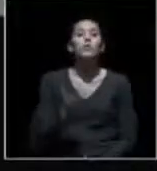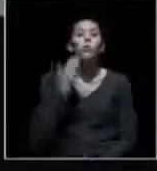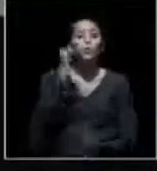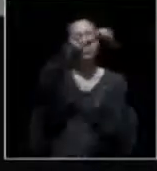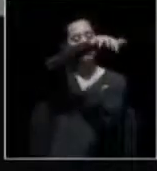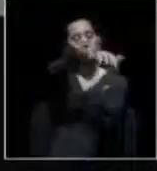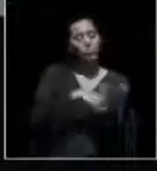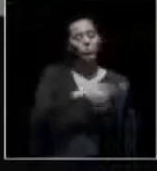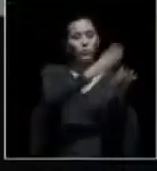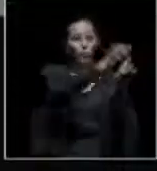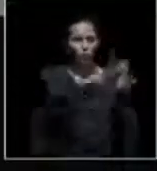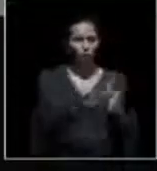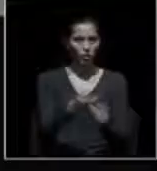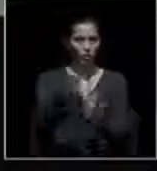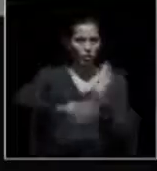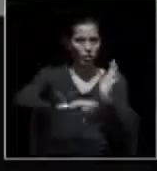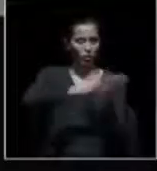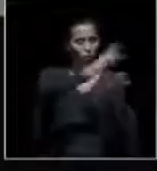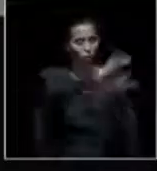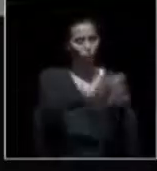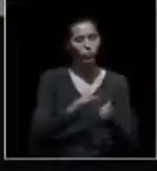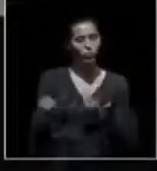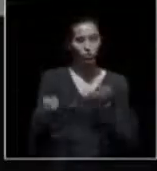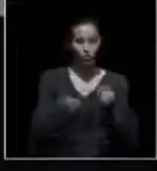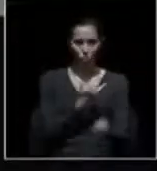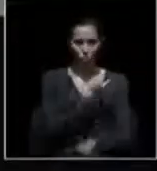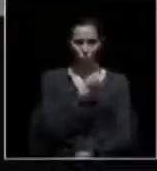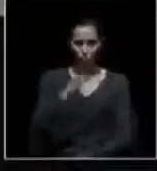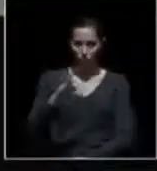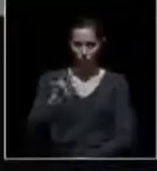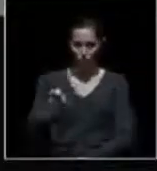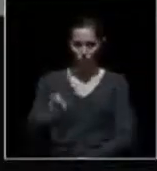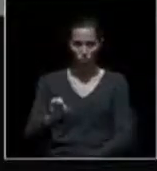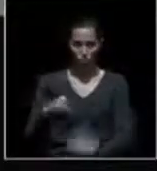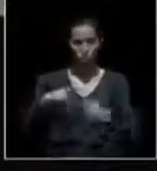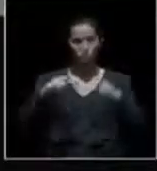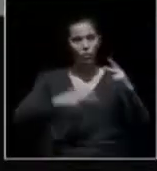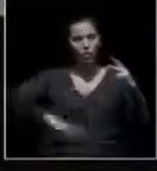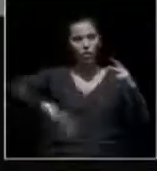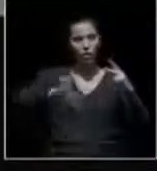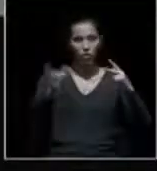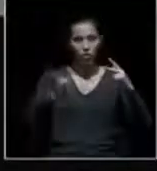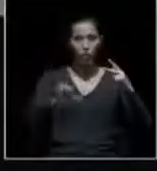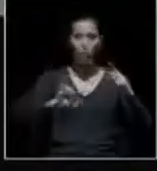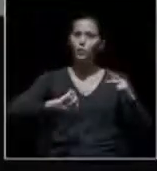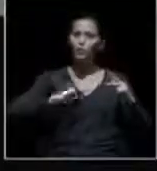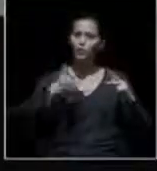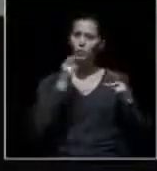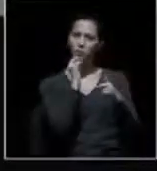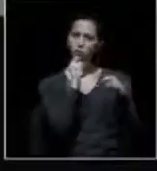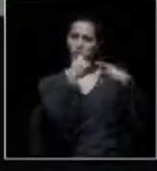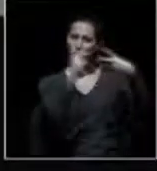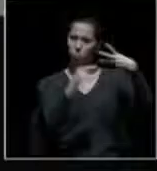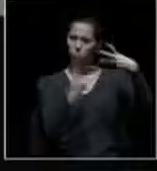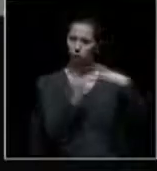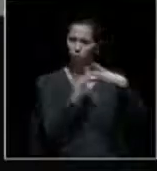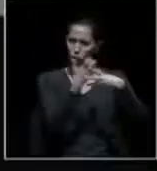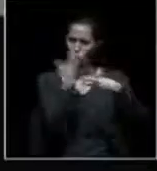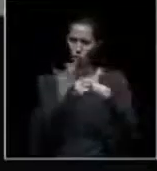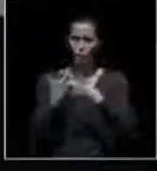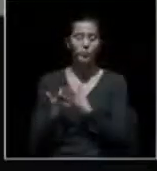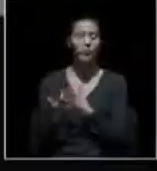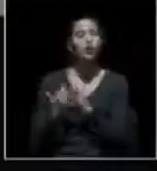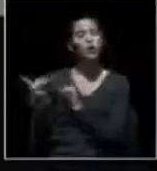financeiras e relatório de gestão de 2018 do município de Lisboa, os Verdes pretendem apenas referir alguns aspectos. Do ponto de